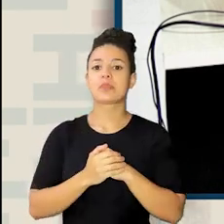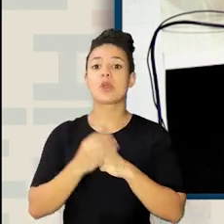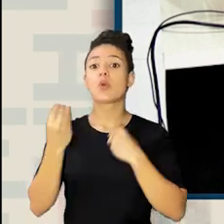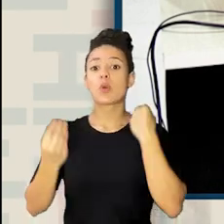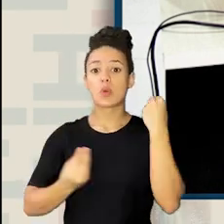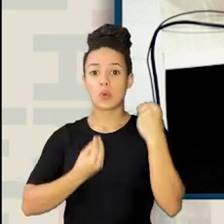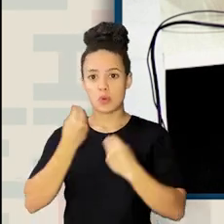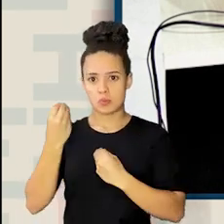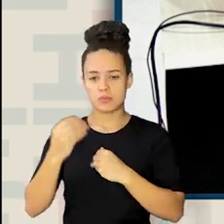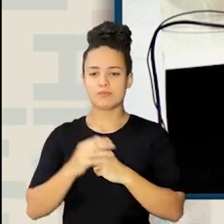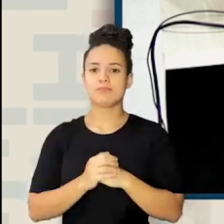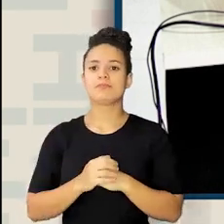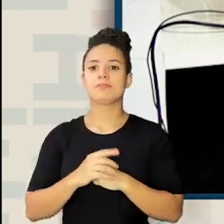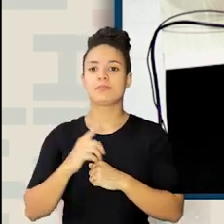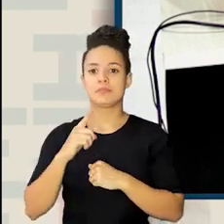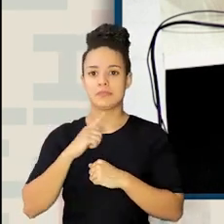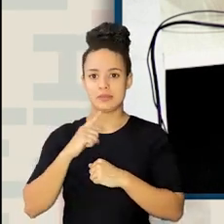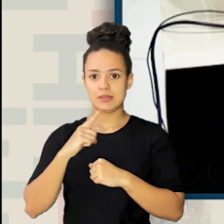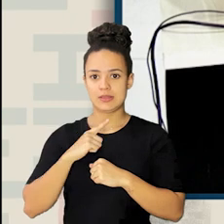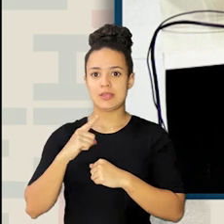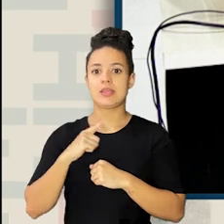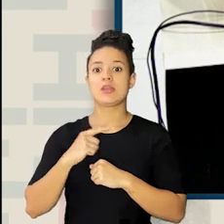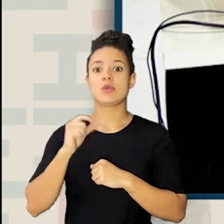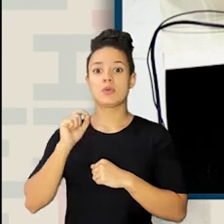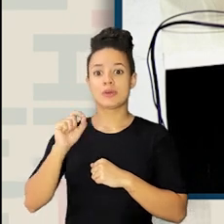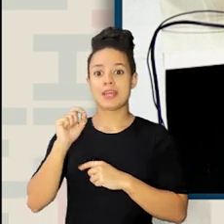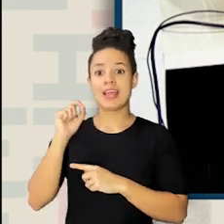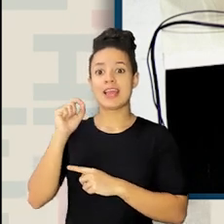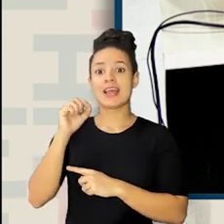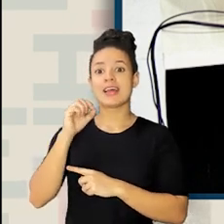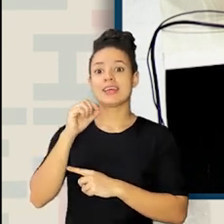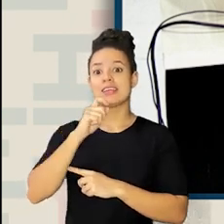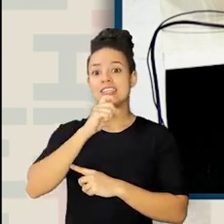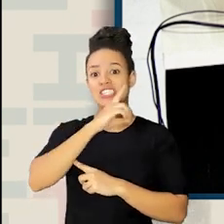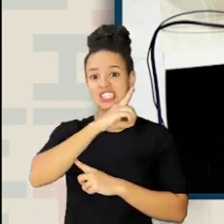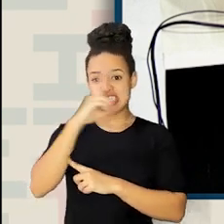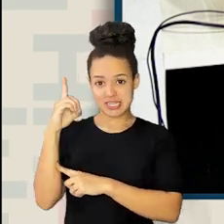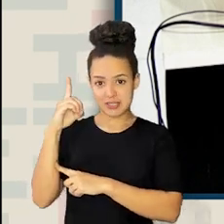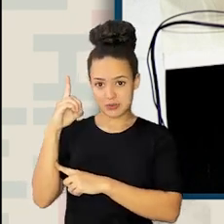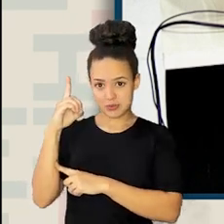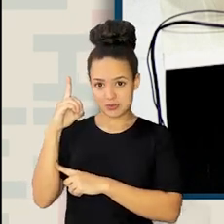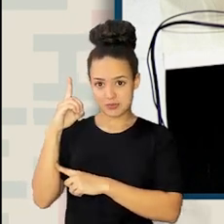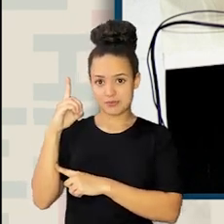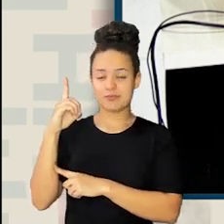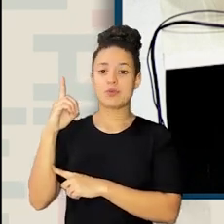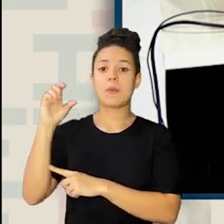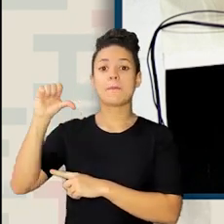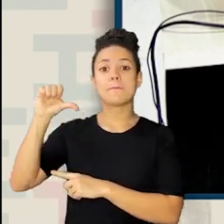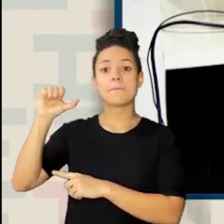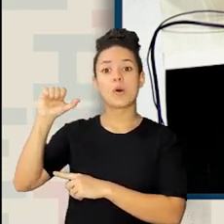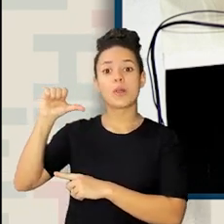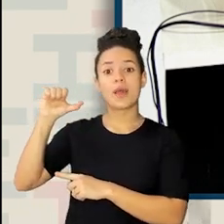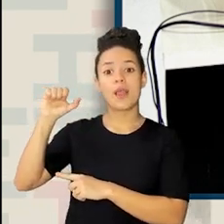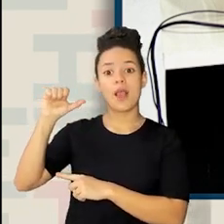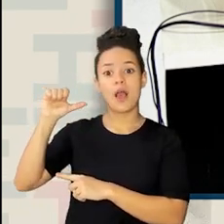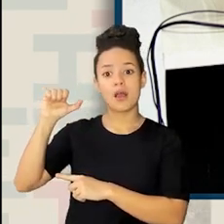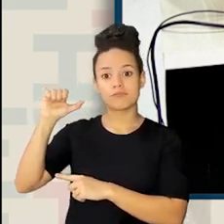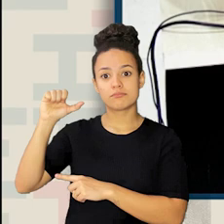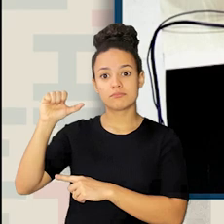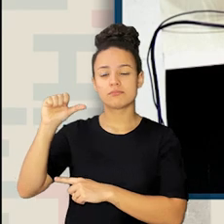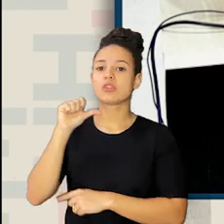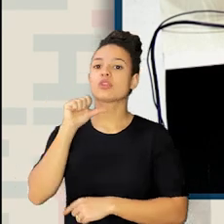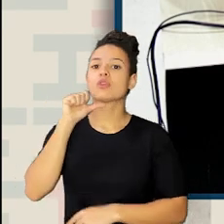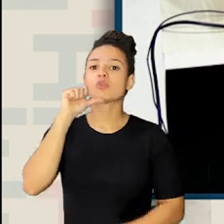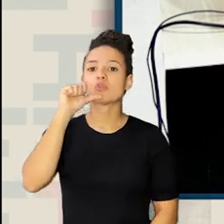segura a flauta com o polegar direito, certo? Polegar direito é